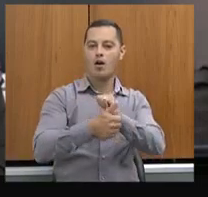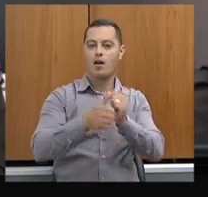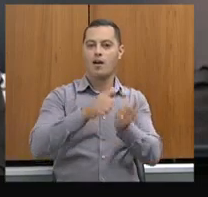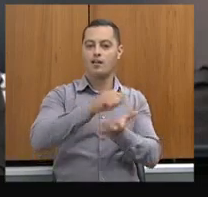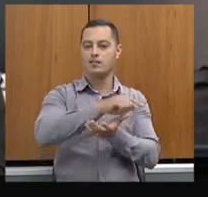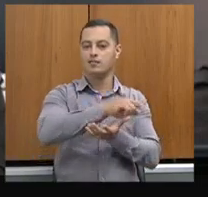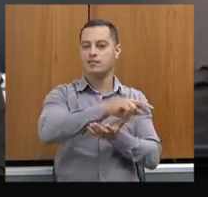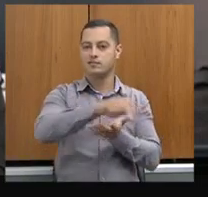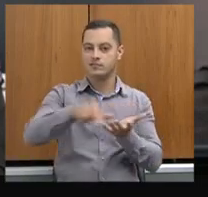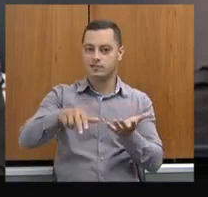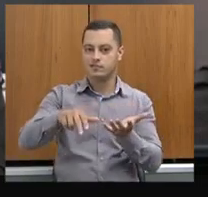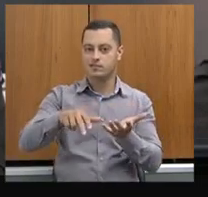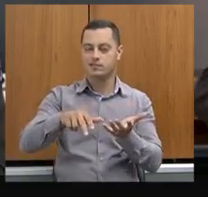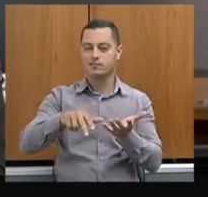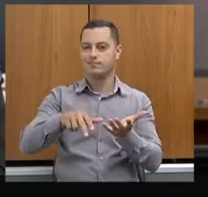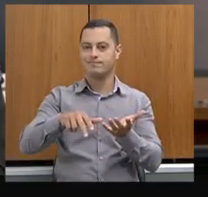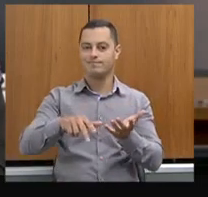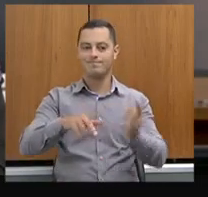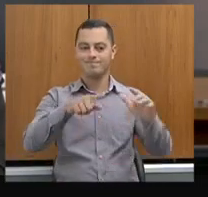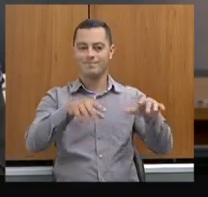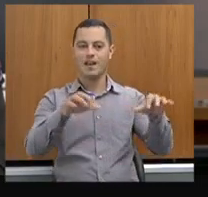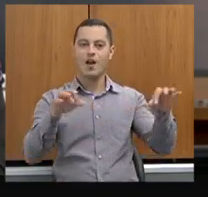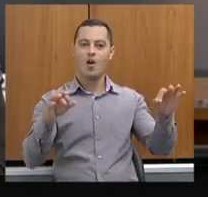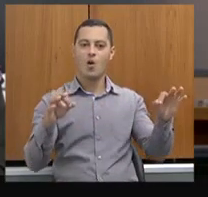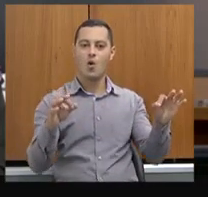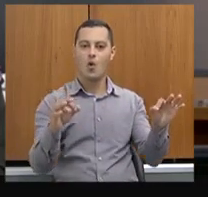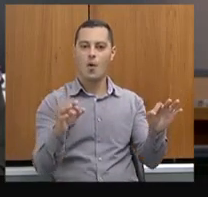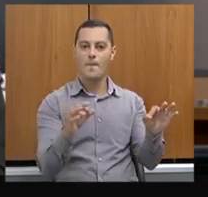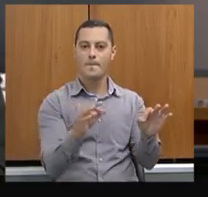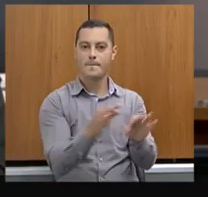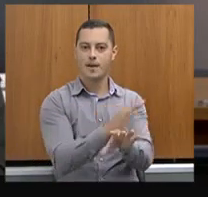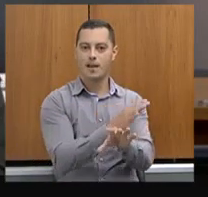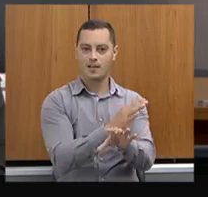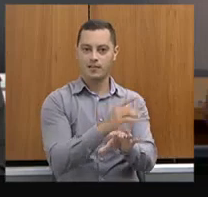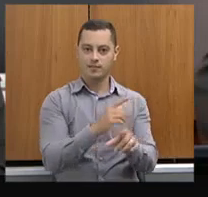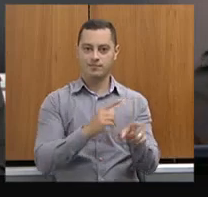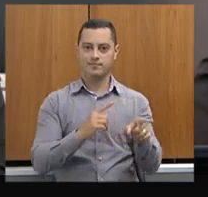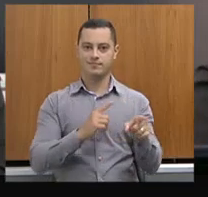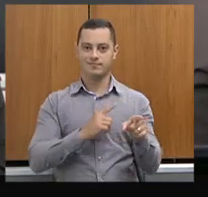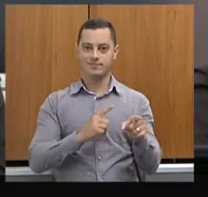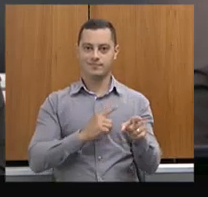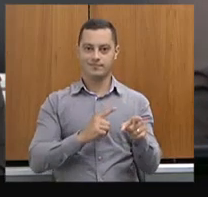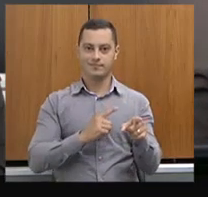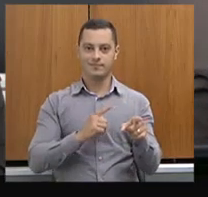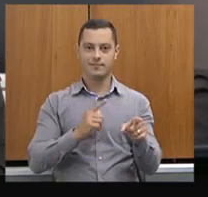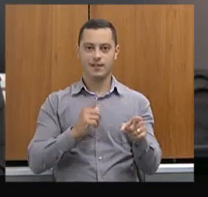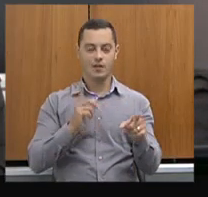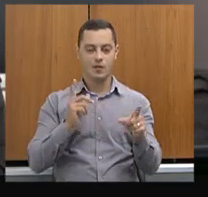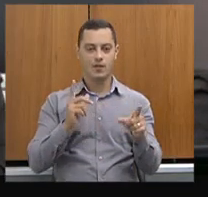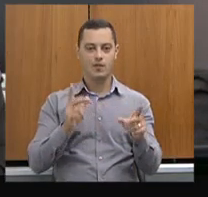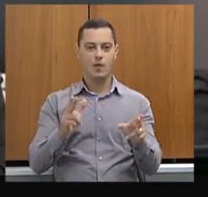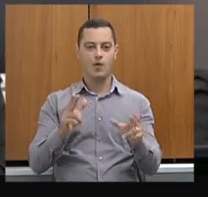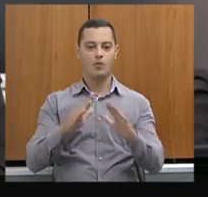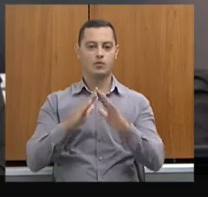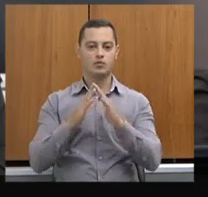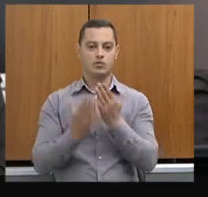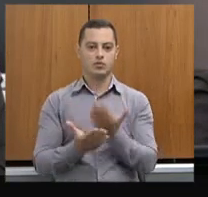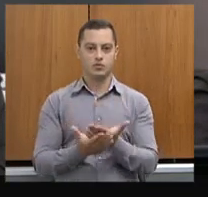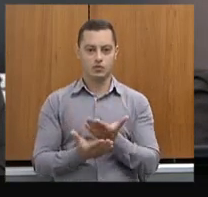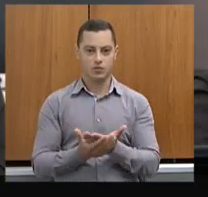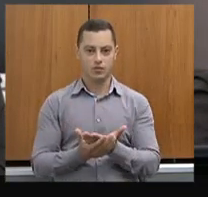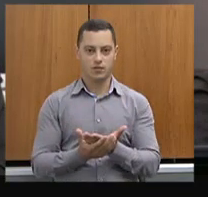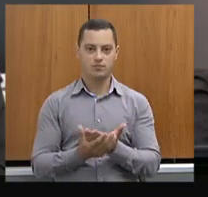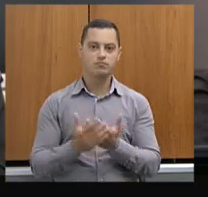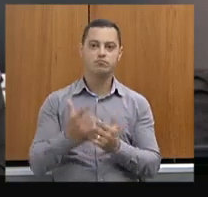ginásio enfim a condição completa para uma escola mais do que isso